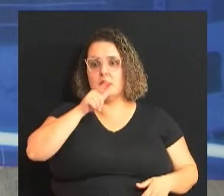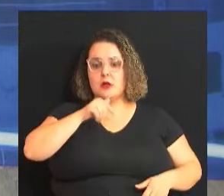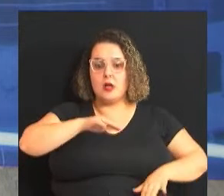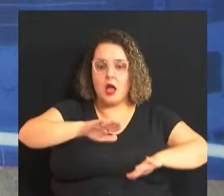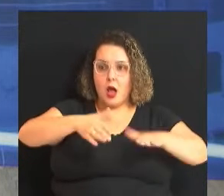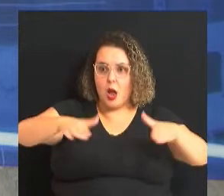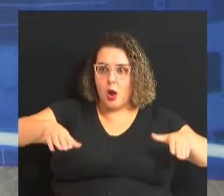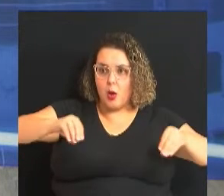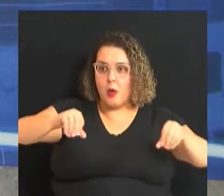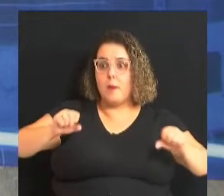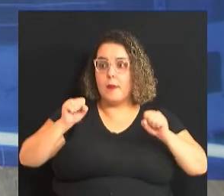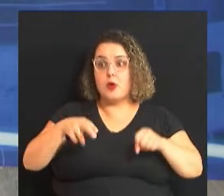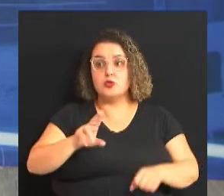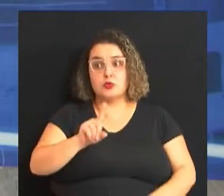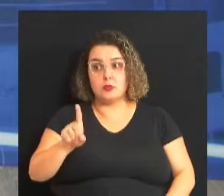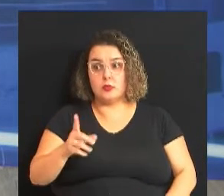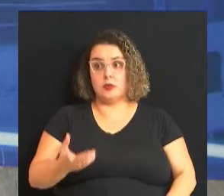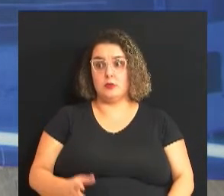Pode ou não?